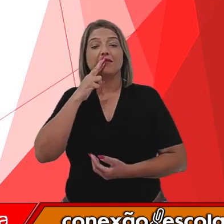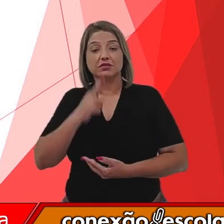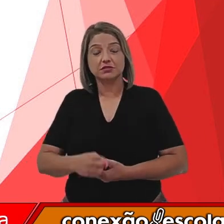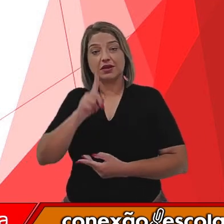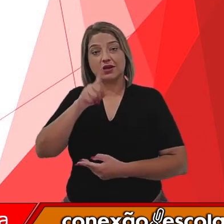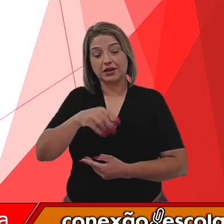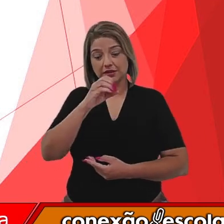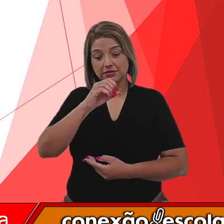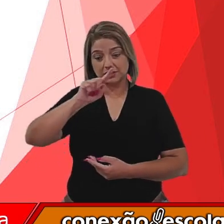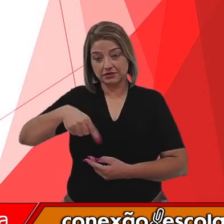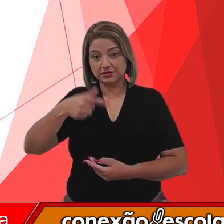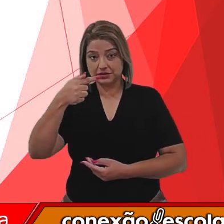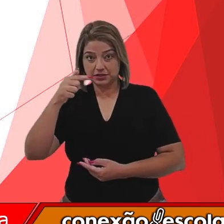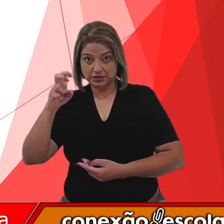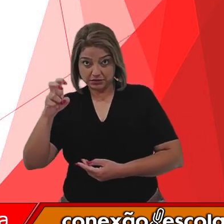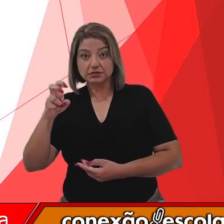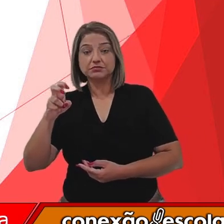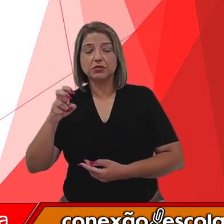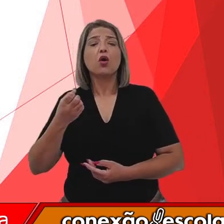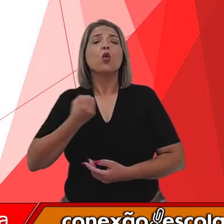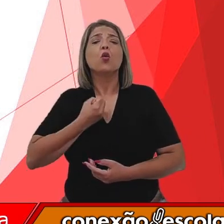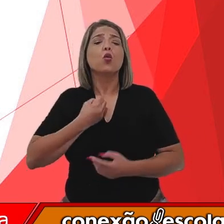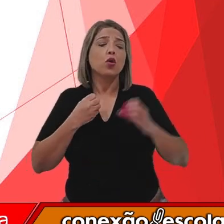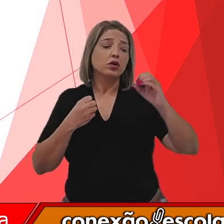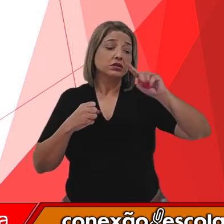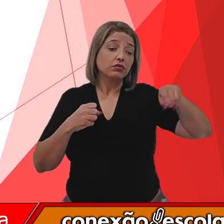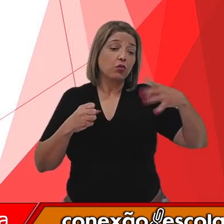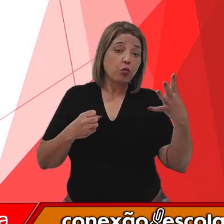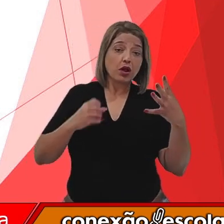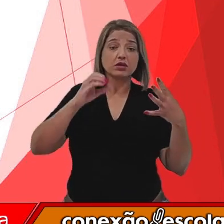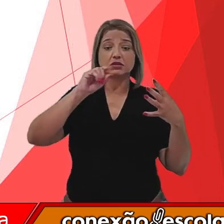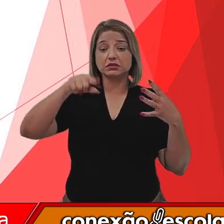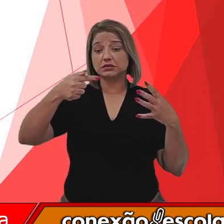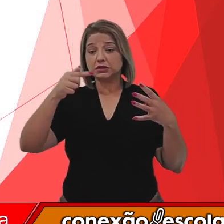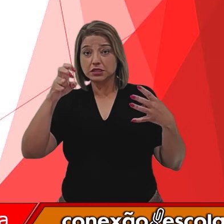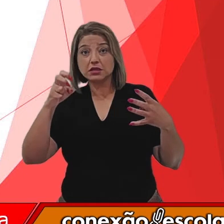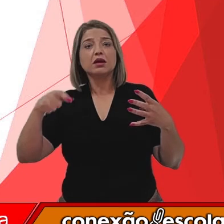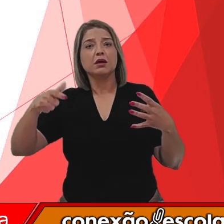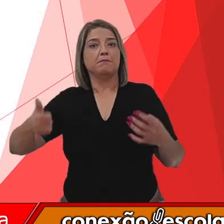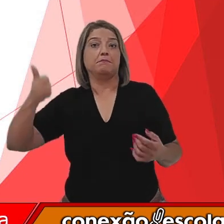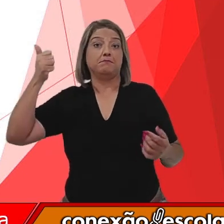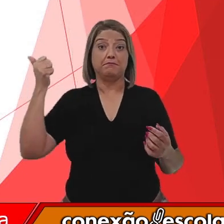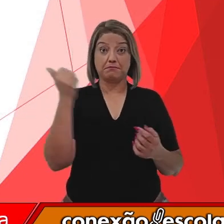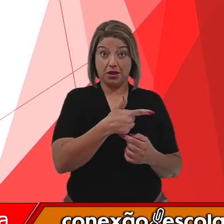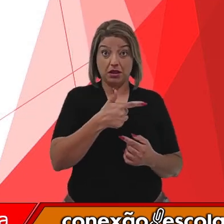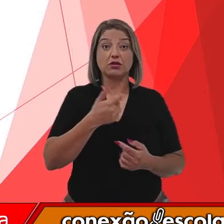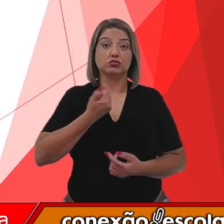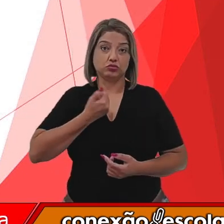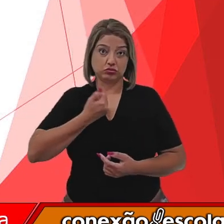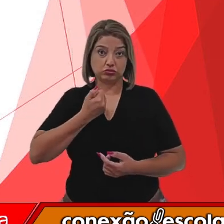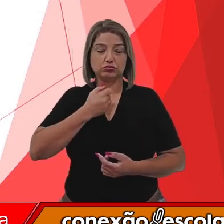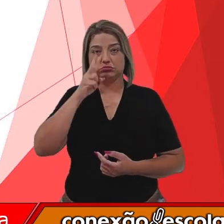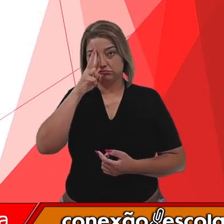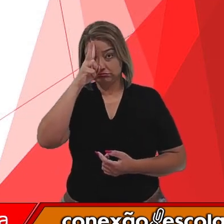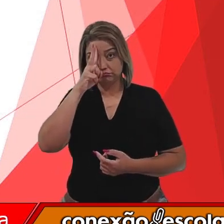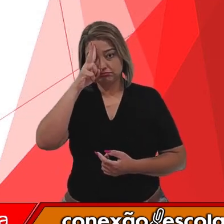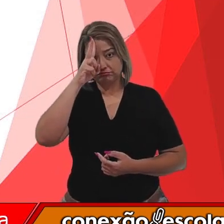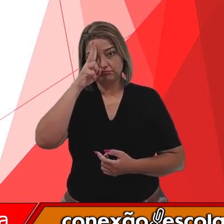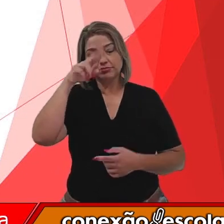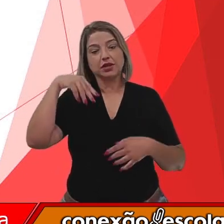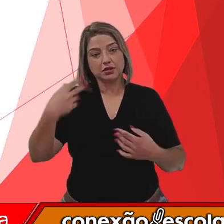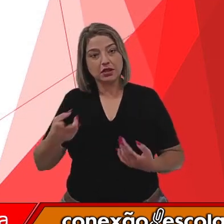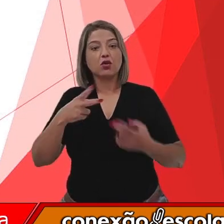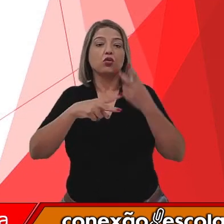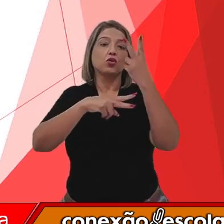maior? 0,75 é maior e 0,4 é menor. Ou seja, 2/5